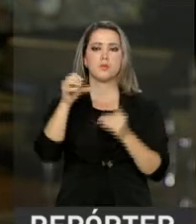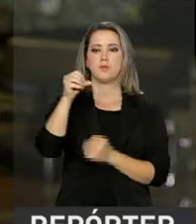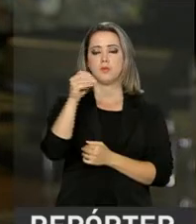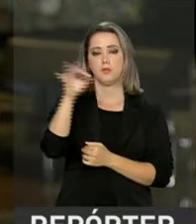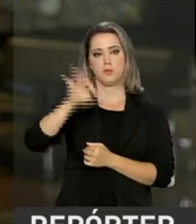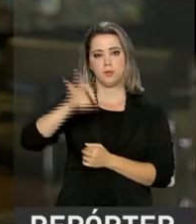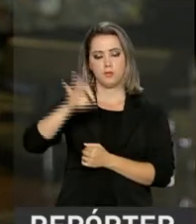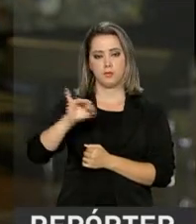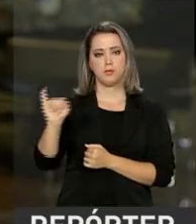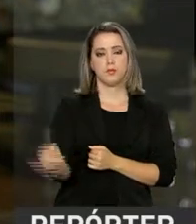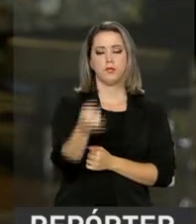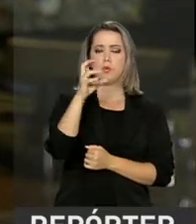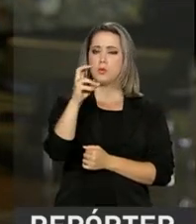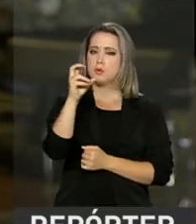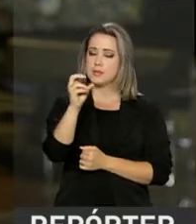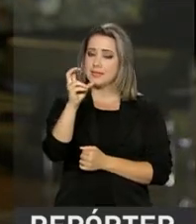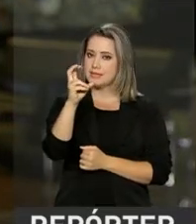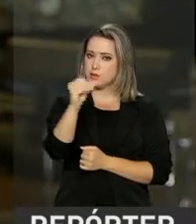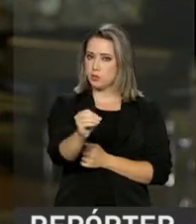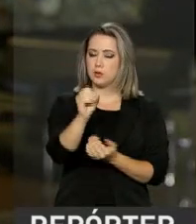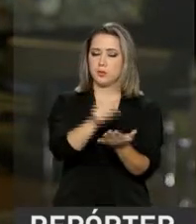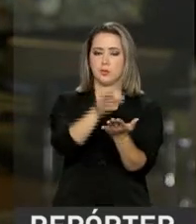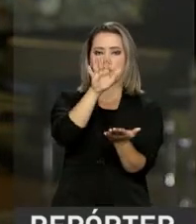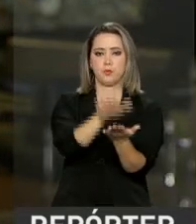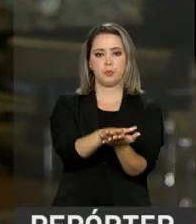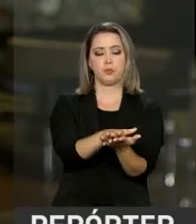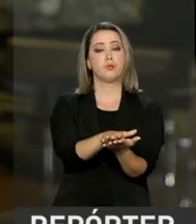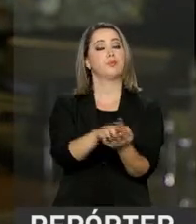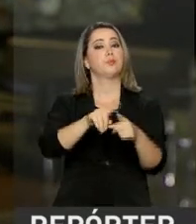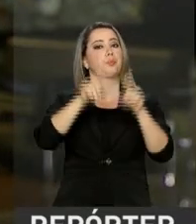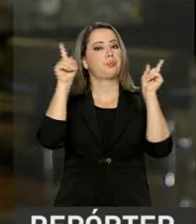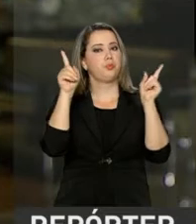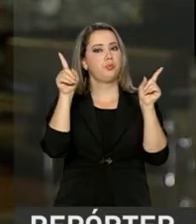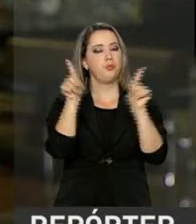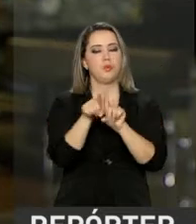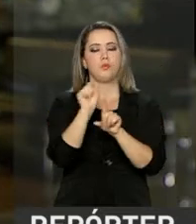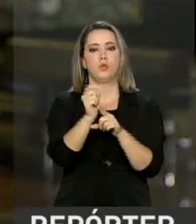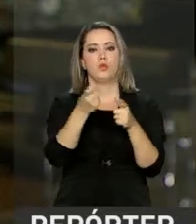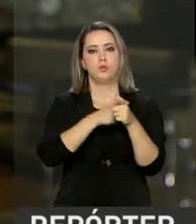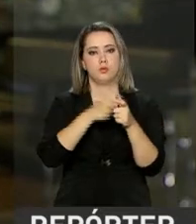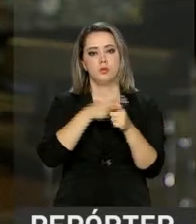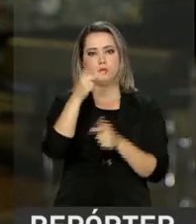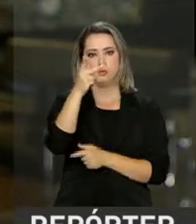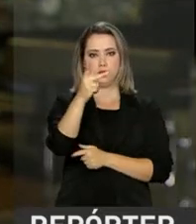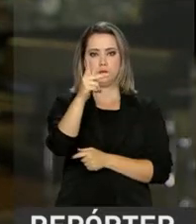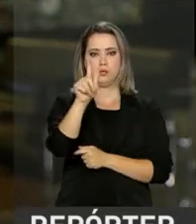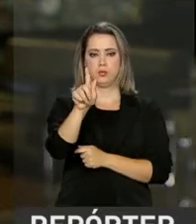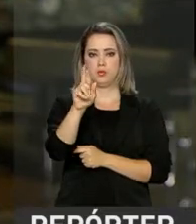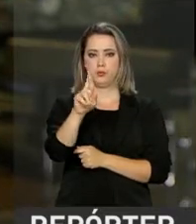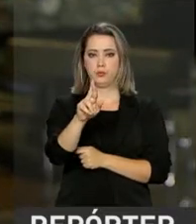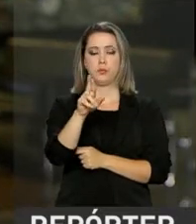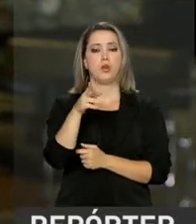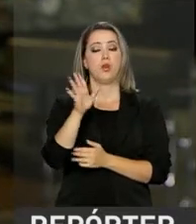juros e 50% das multas para dívida com a procuradoria geral da fazenda nacional o desconto será de